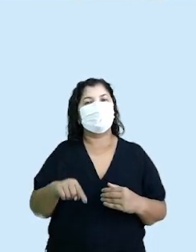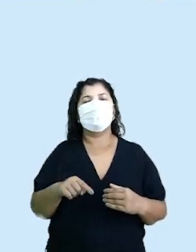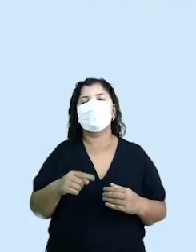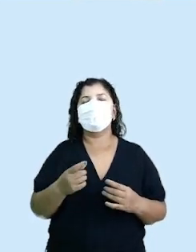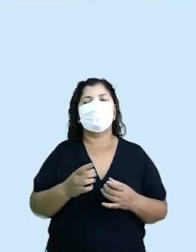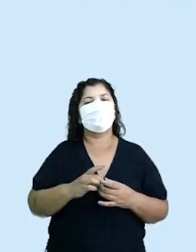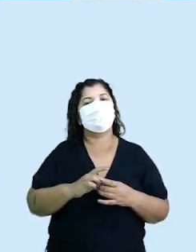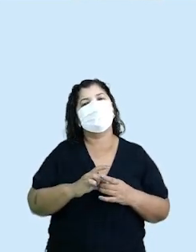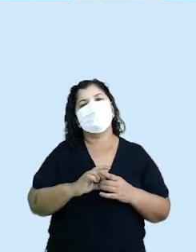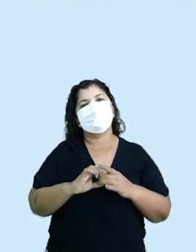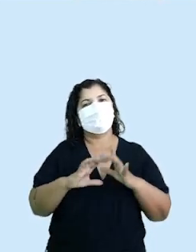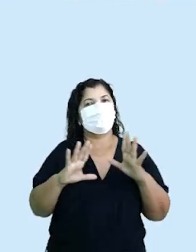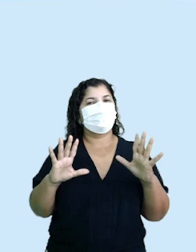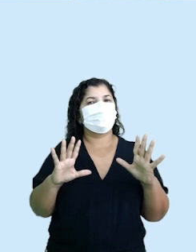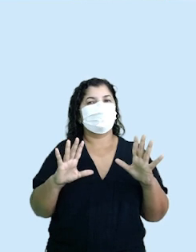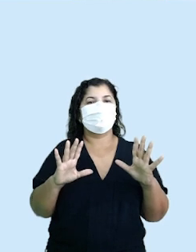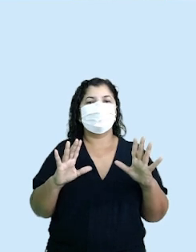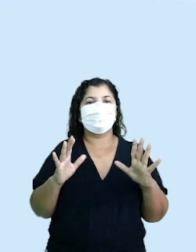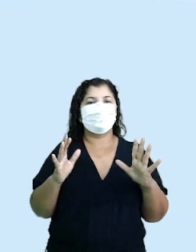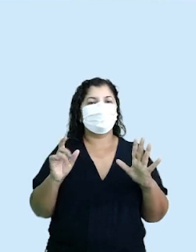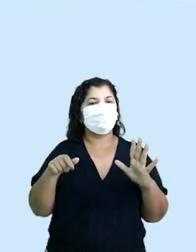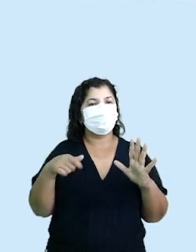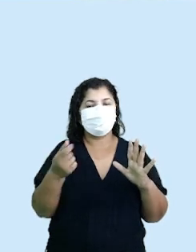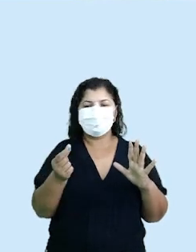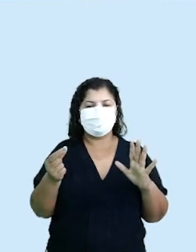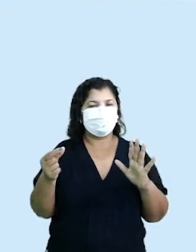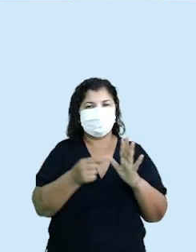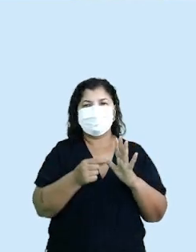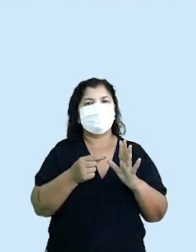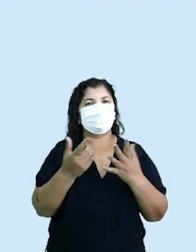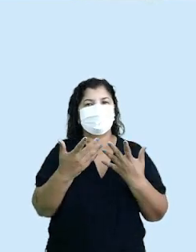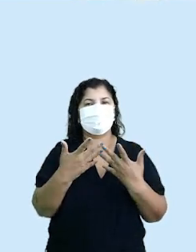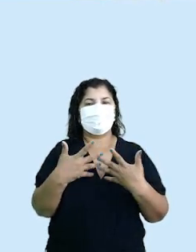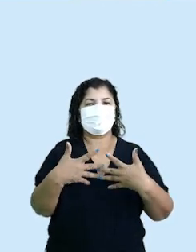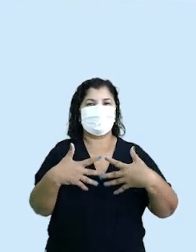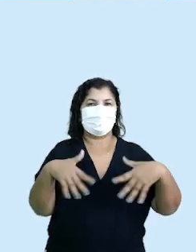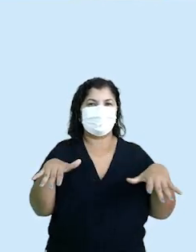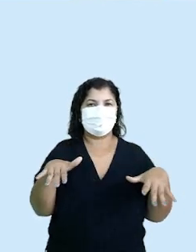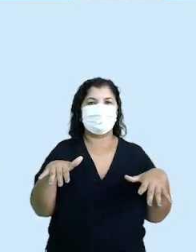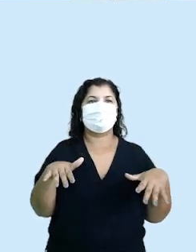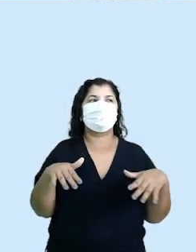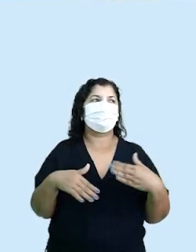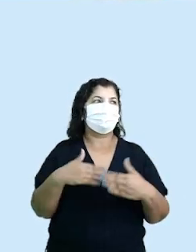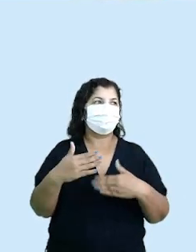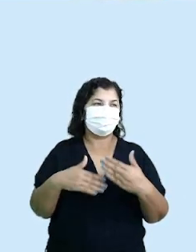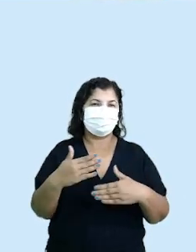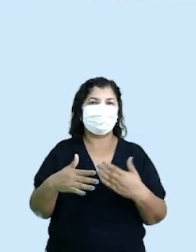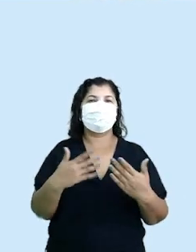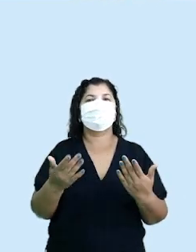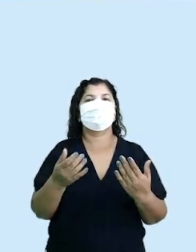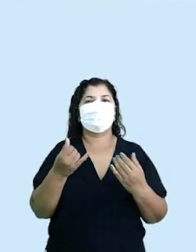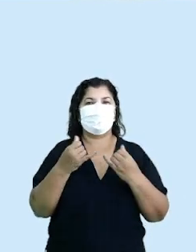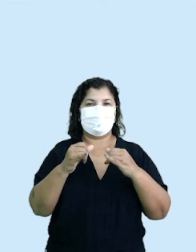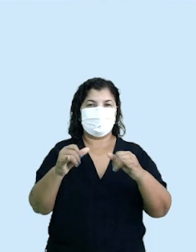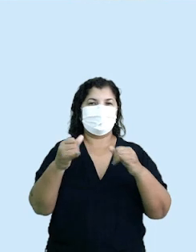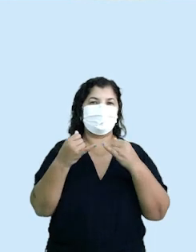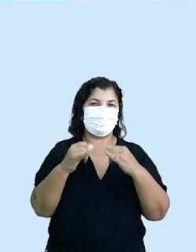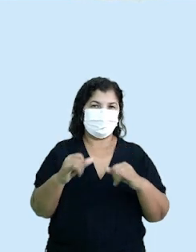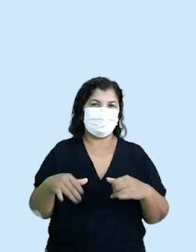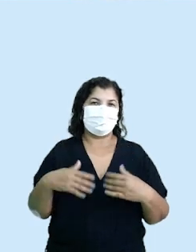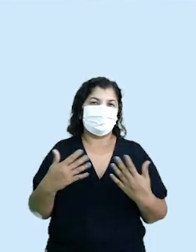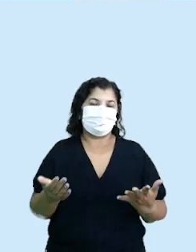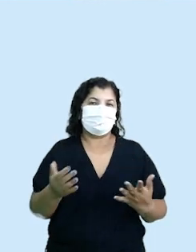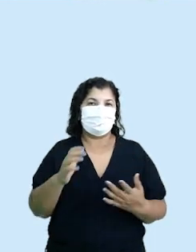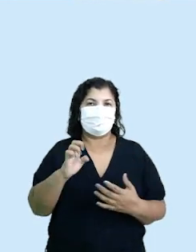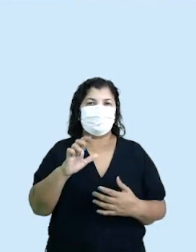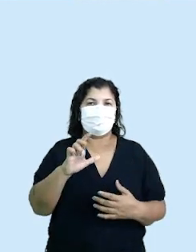Isso quer dizer que bastou entrar em contato, eles acontecem naturalmente e produzem energia. A eletrólise